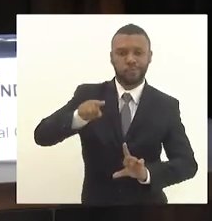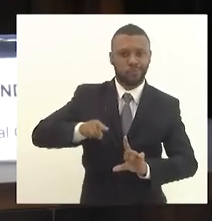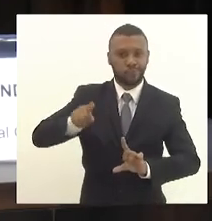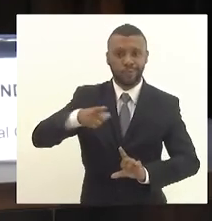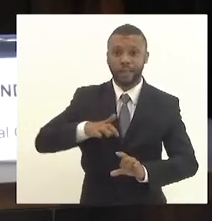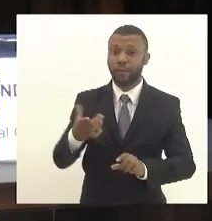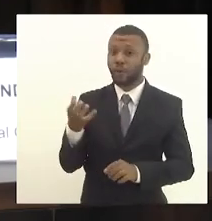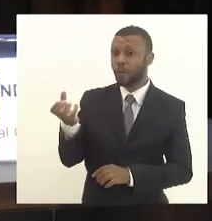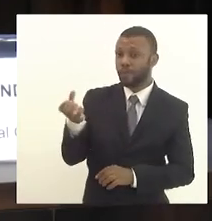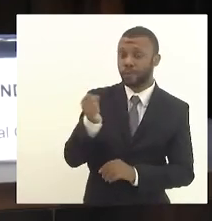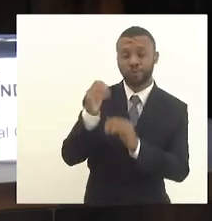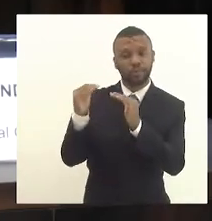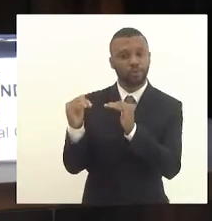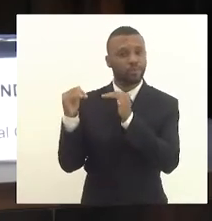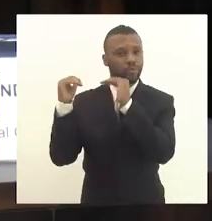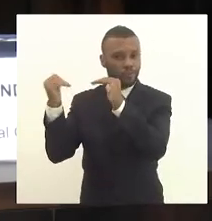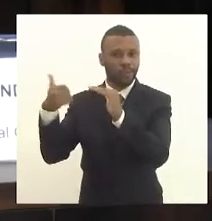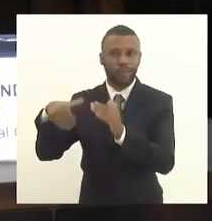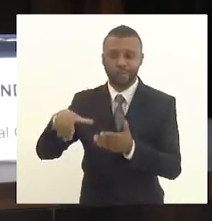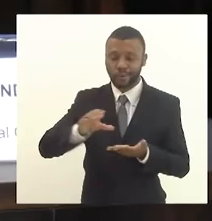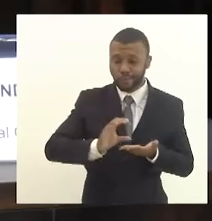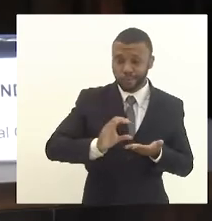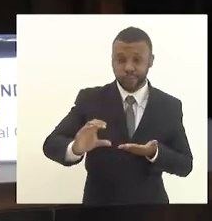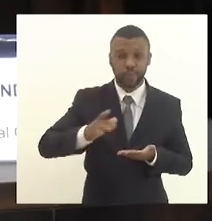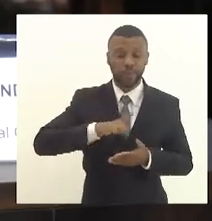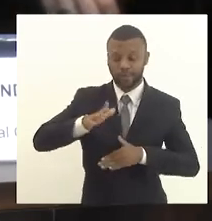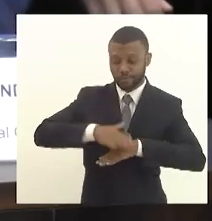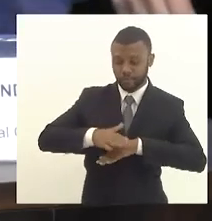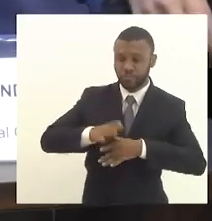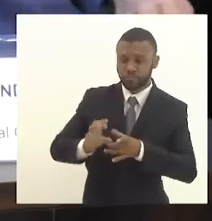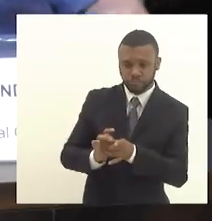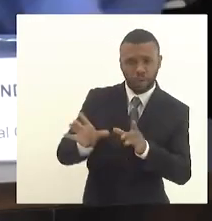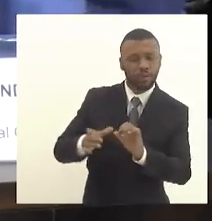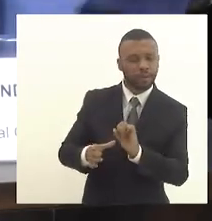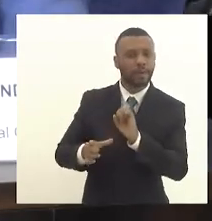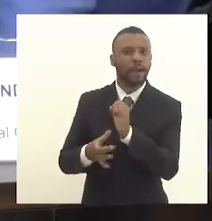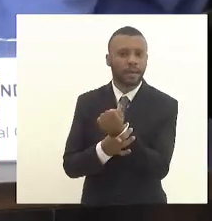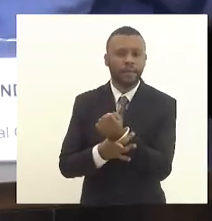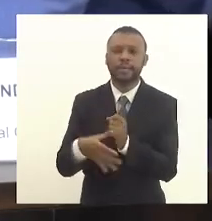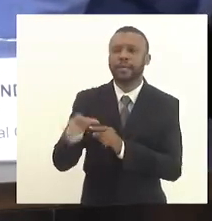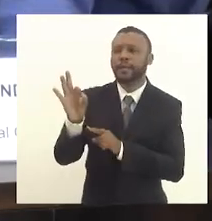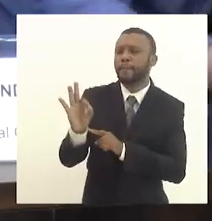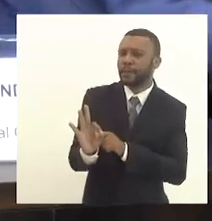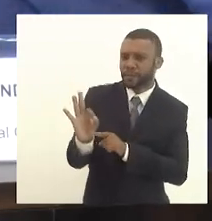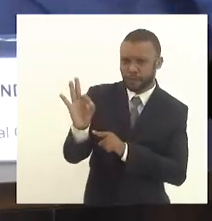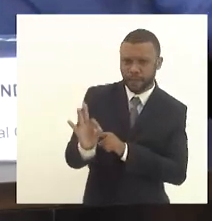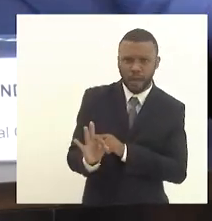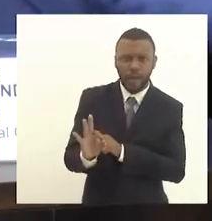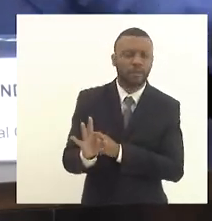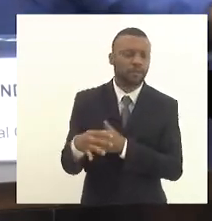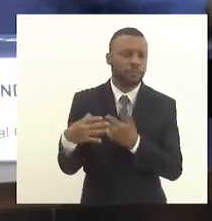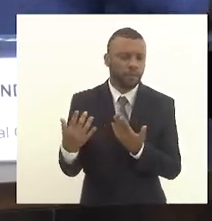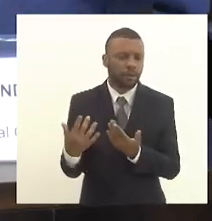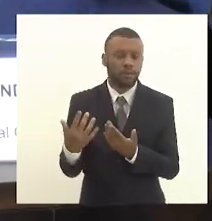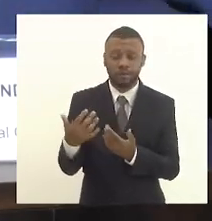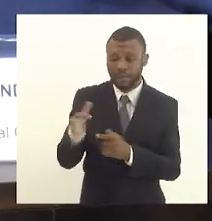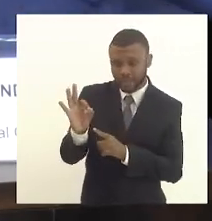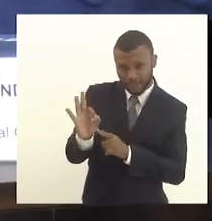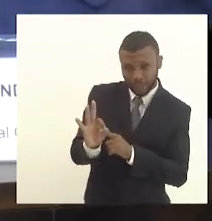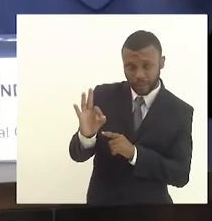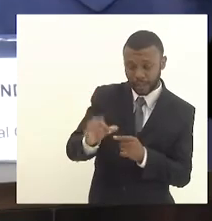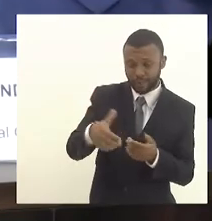aqui entraria como garantidor dessas debêntures aqui, e através dessas debêntures